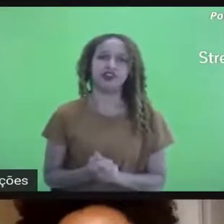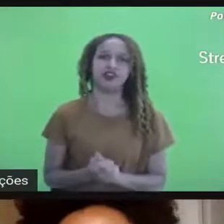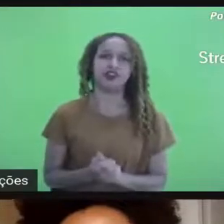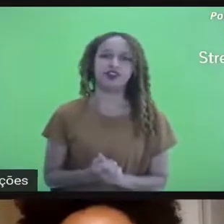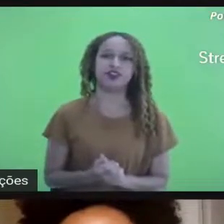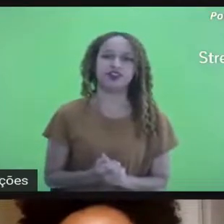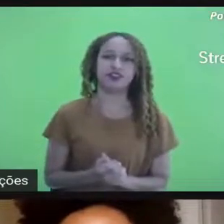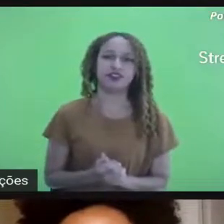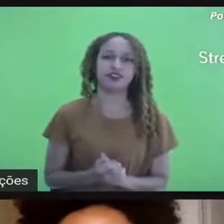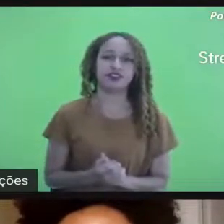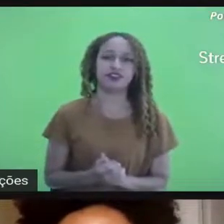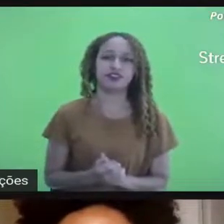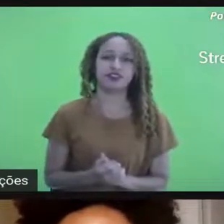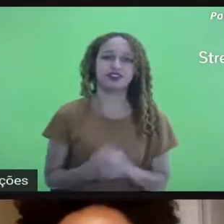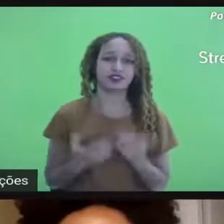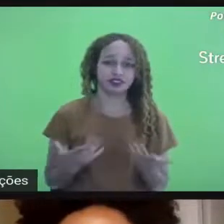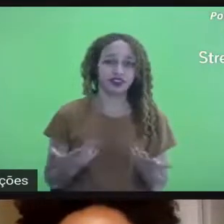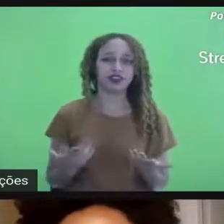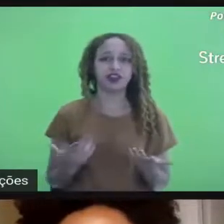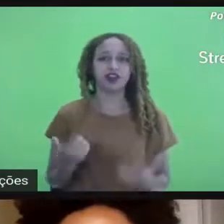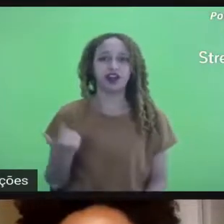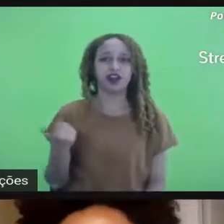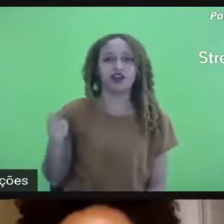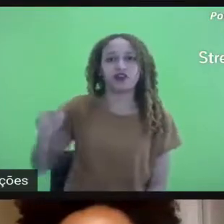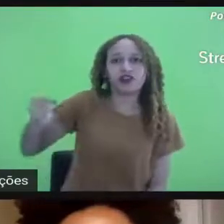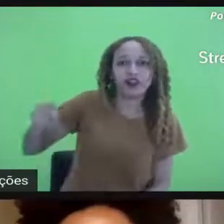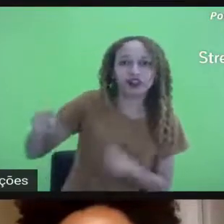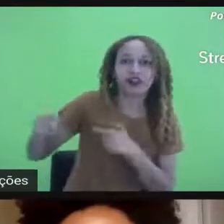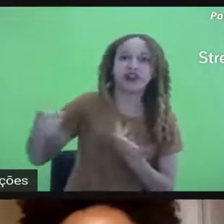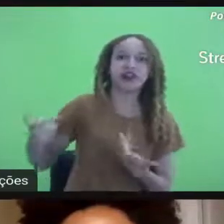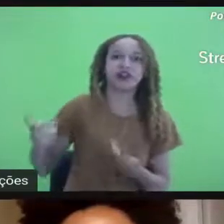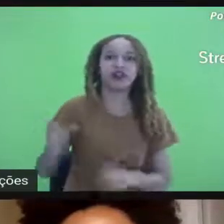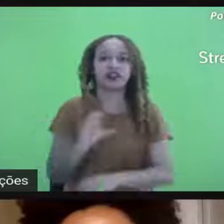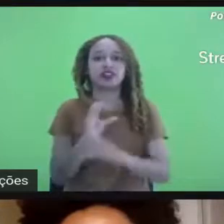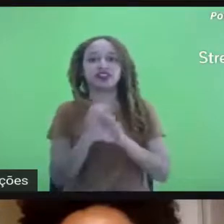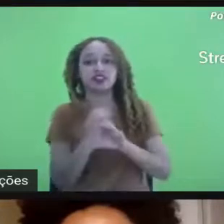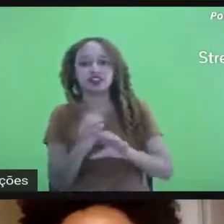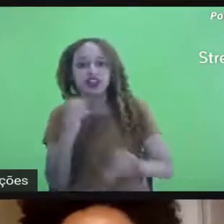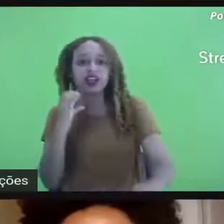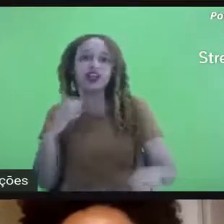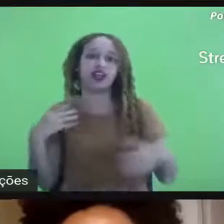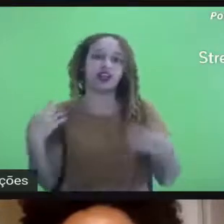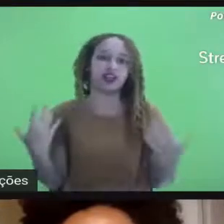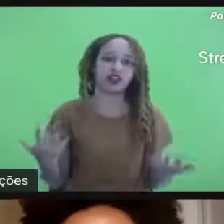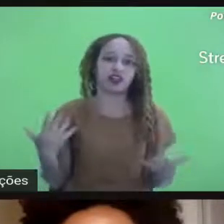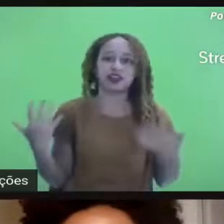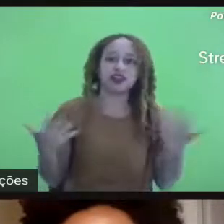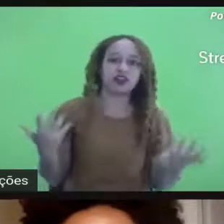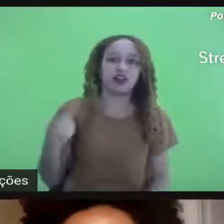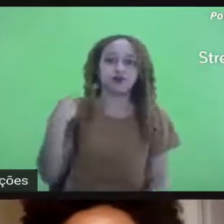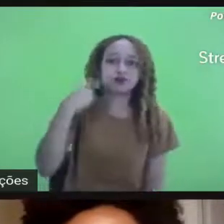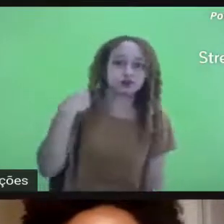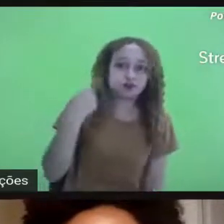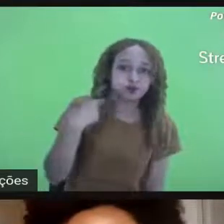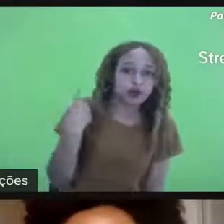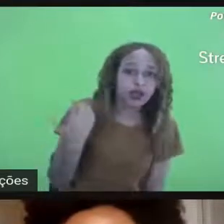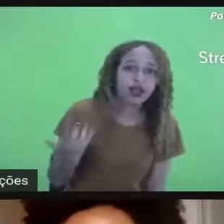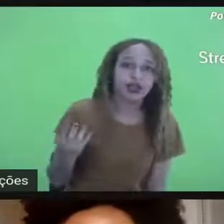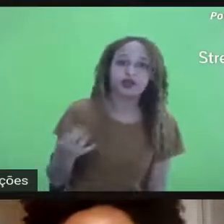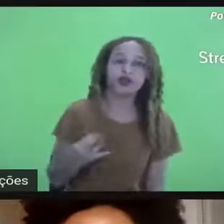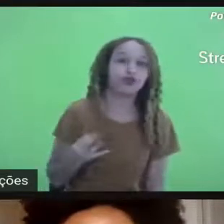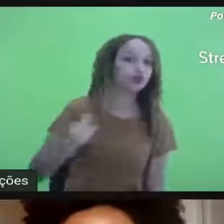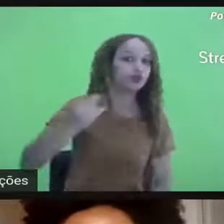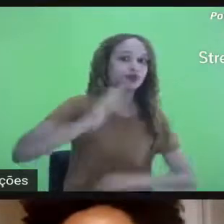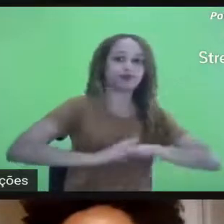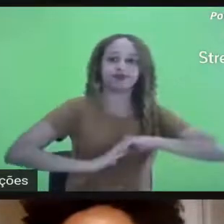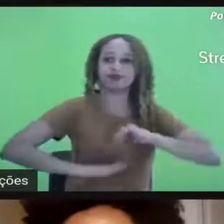relato. Os químicos têm esse relato. Os engenheiros, os advogados. Todas as profissões,